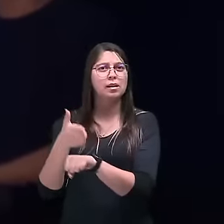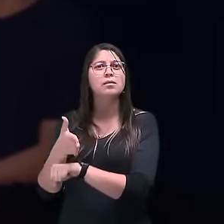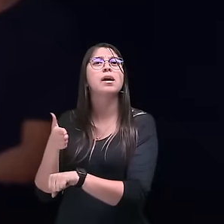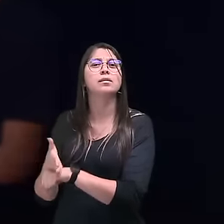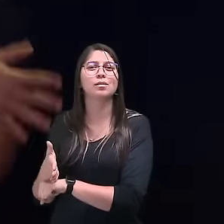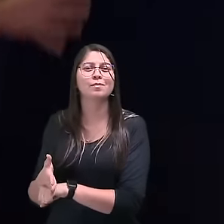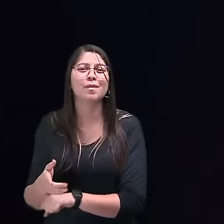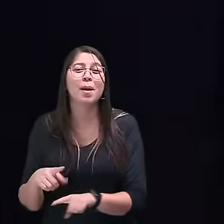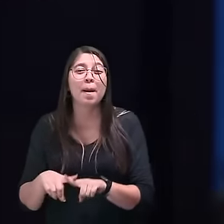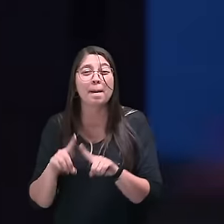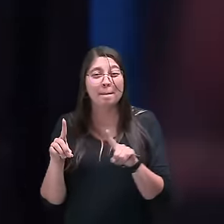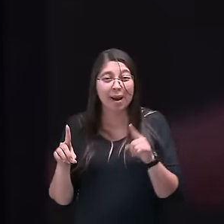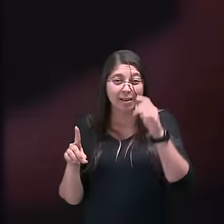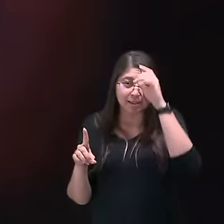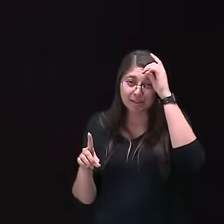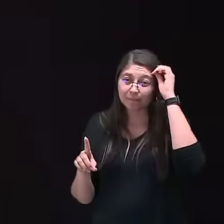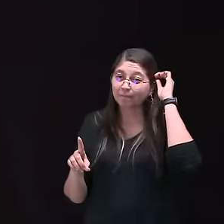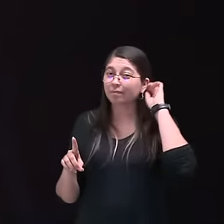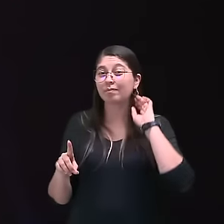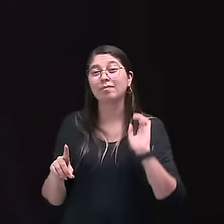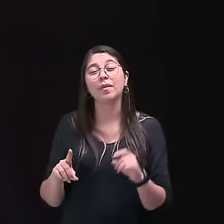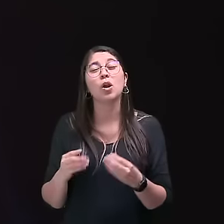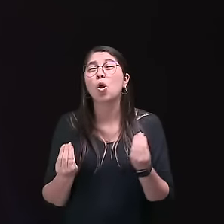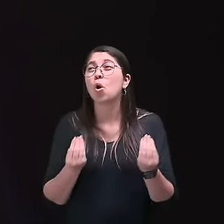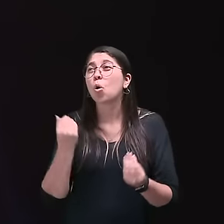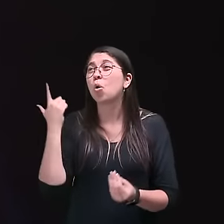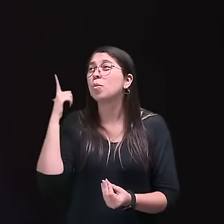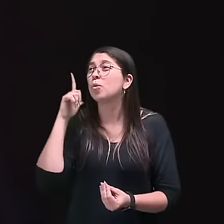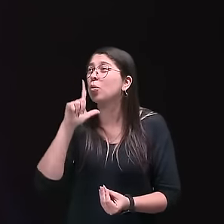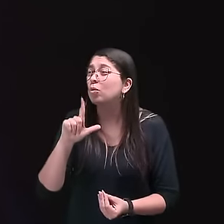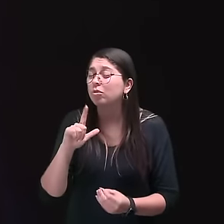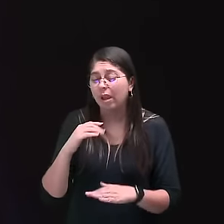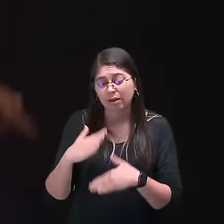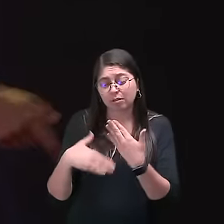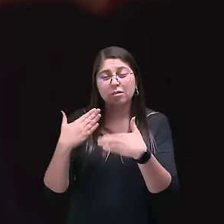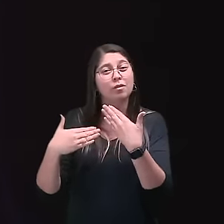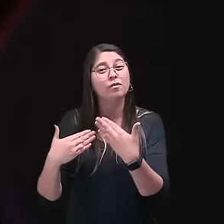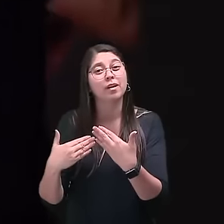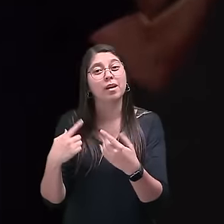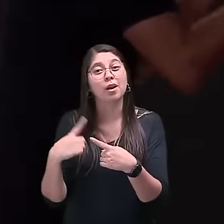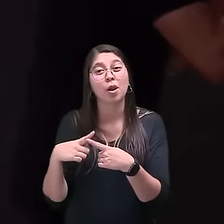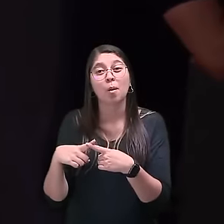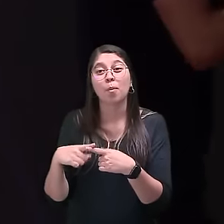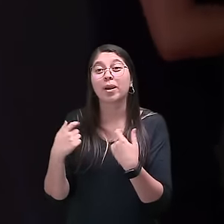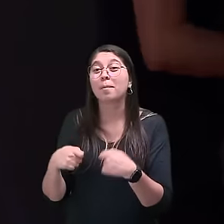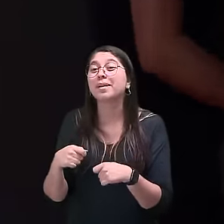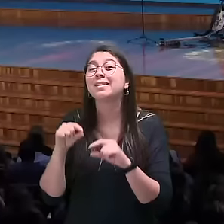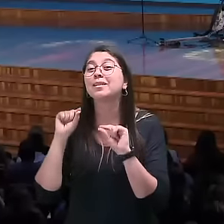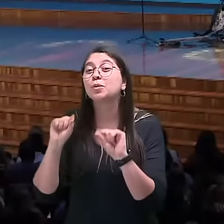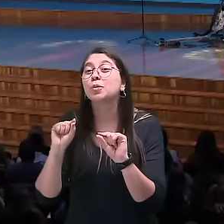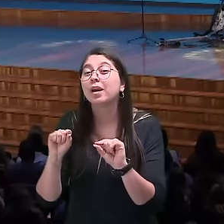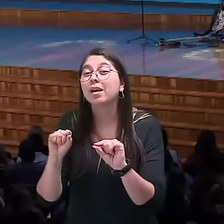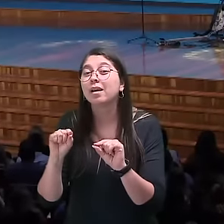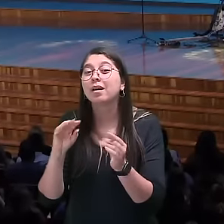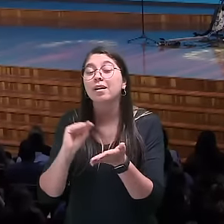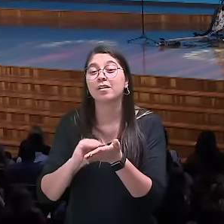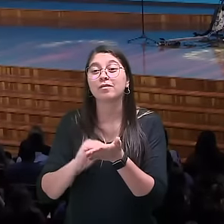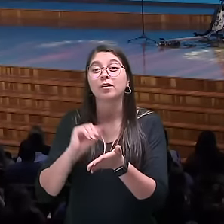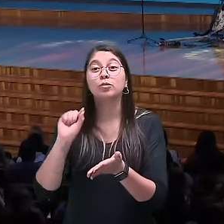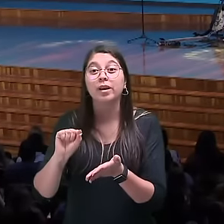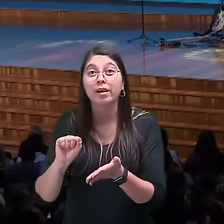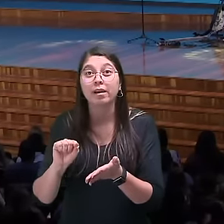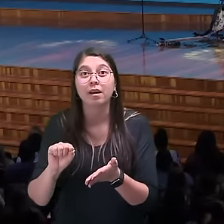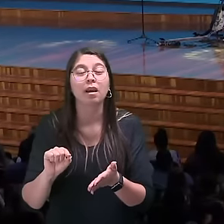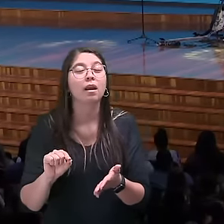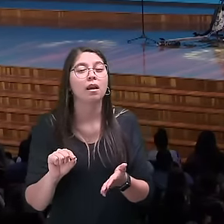Mas si esta generación tiene acceso a todo, ¿por qué no consigue se desenvolver? Porque esta generación precisa de alguien que le fale: yo acredito en